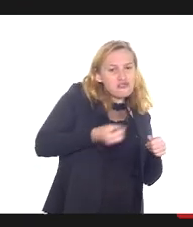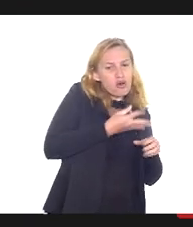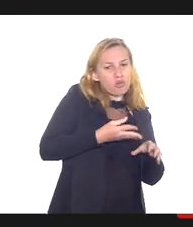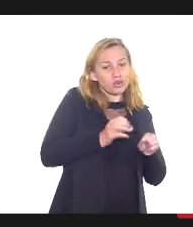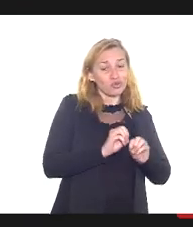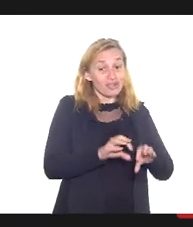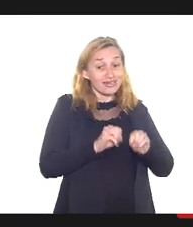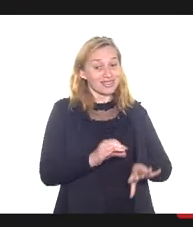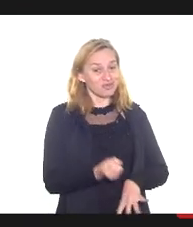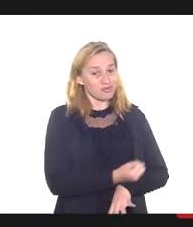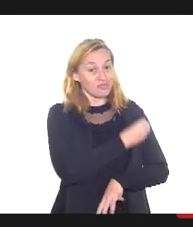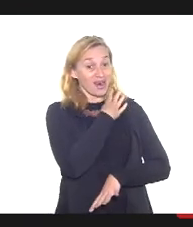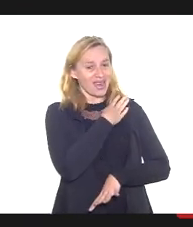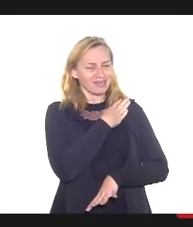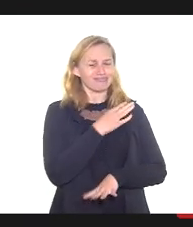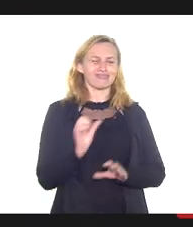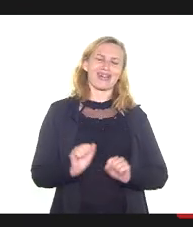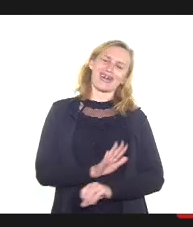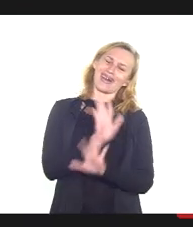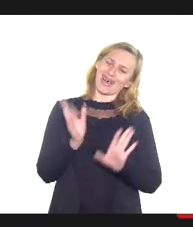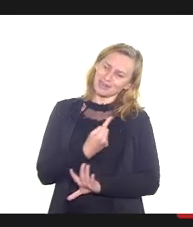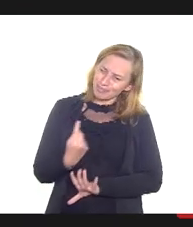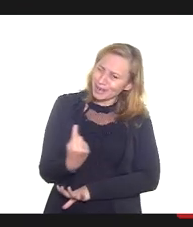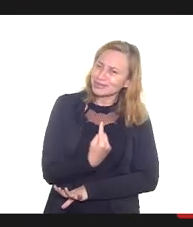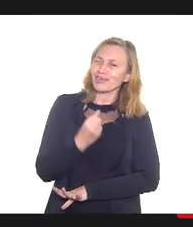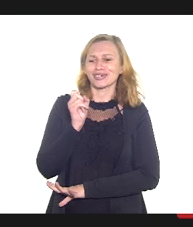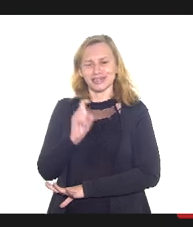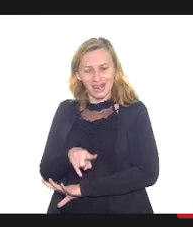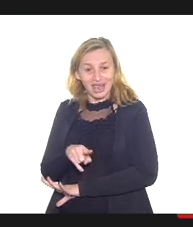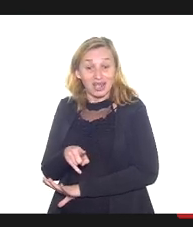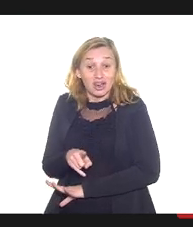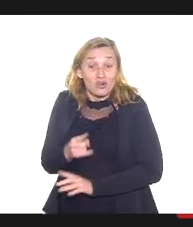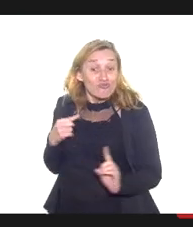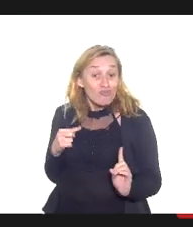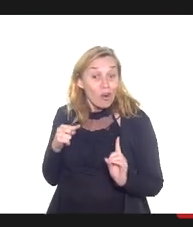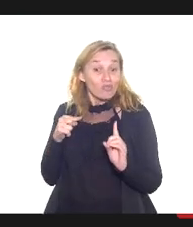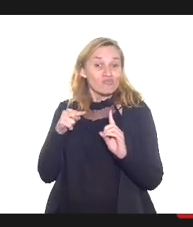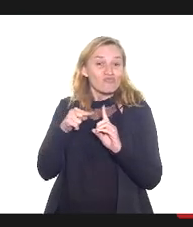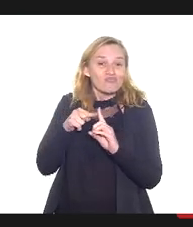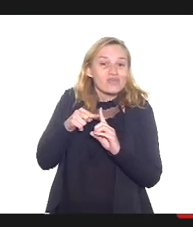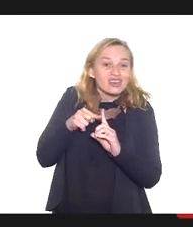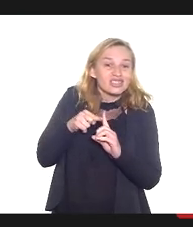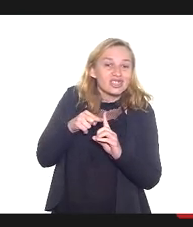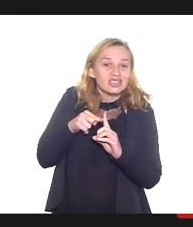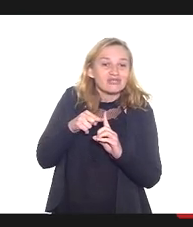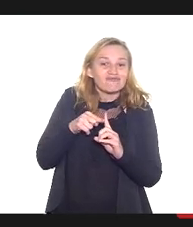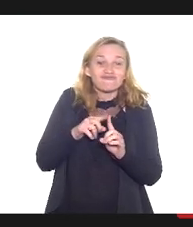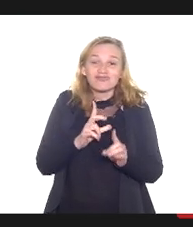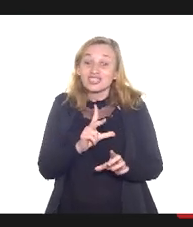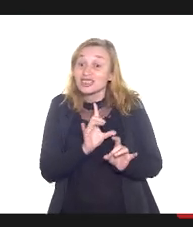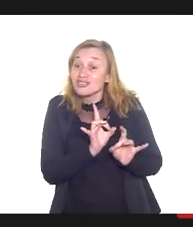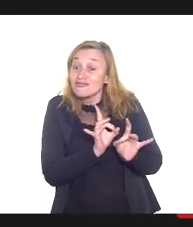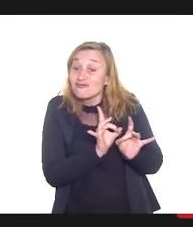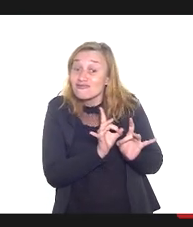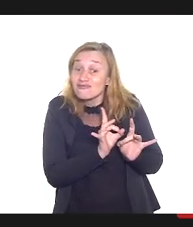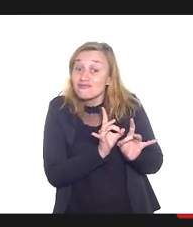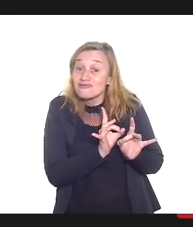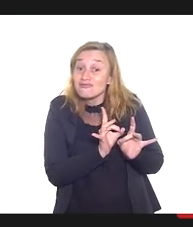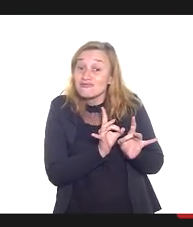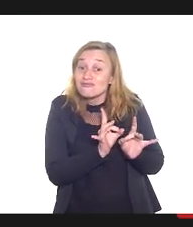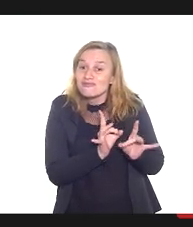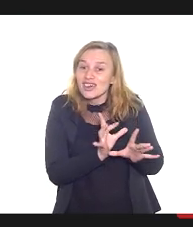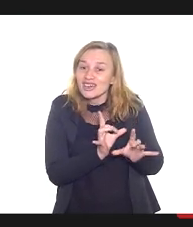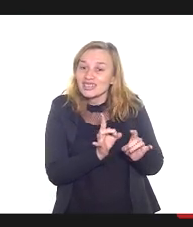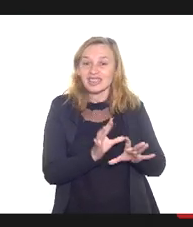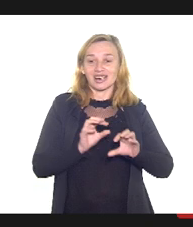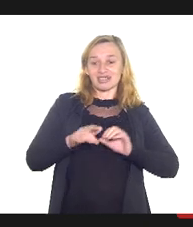médio tem, claro, para a gente, né, um objetivo de privatização, né, da